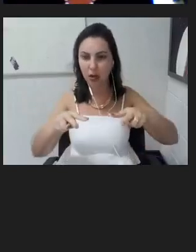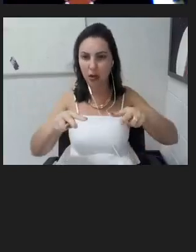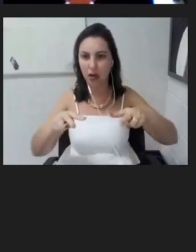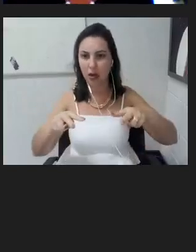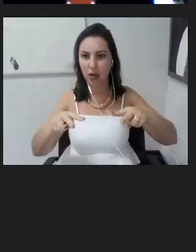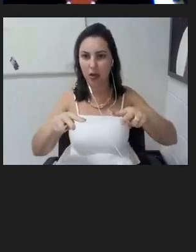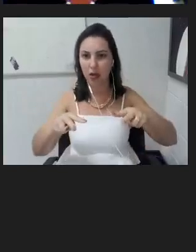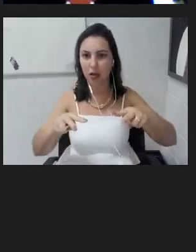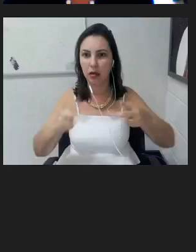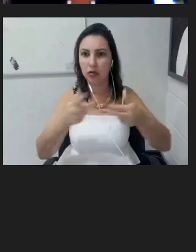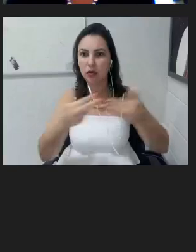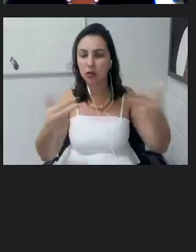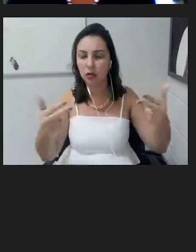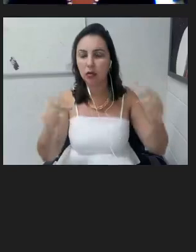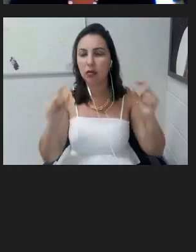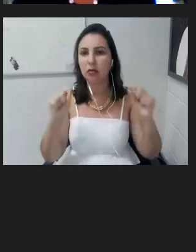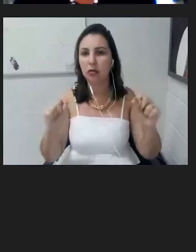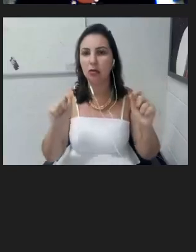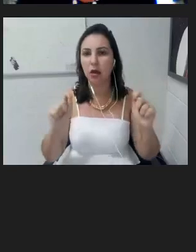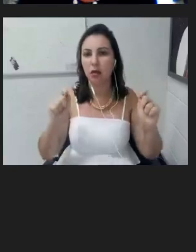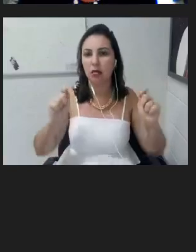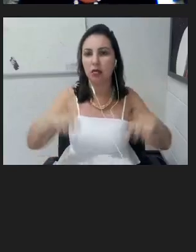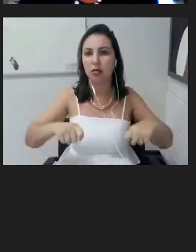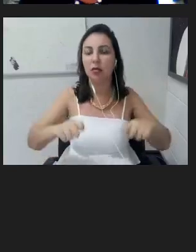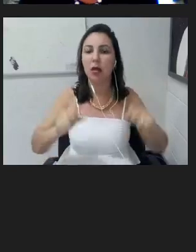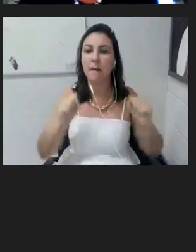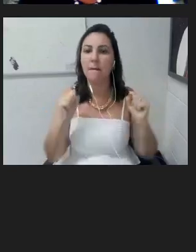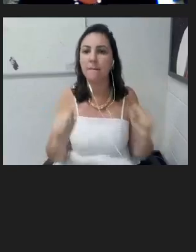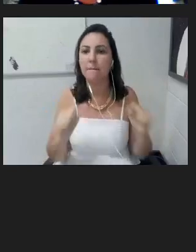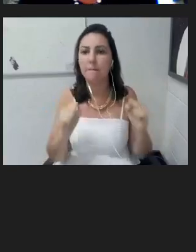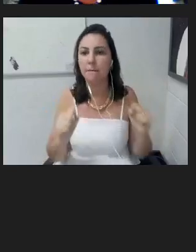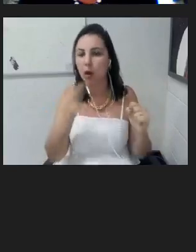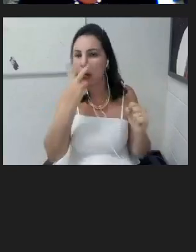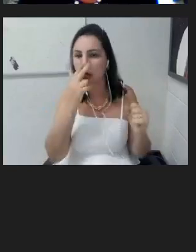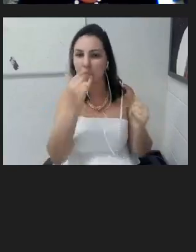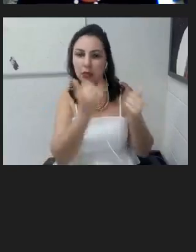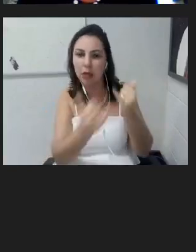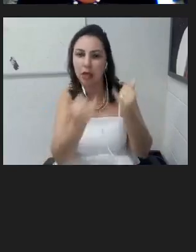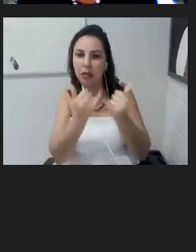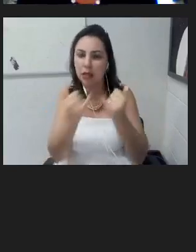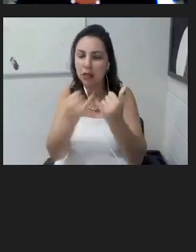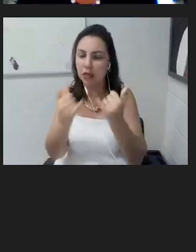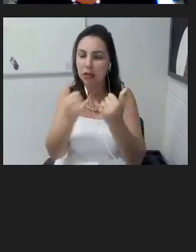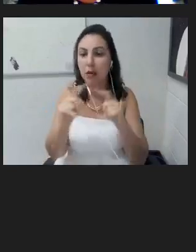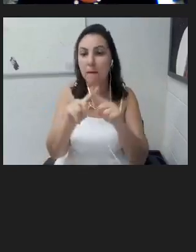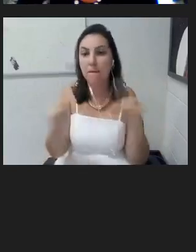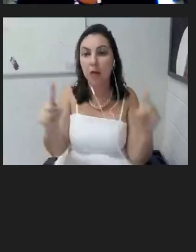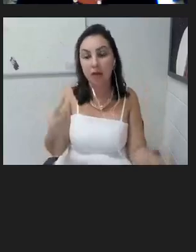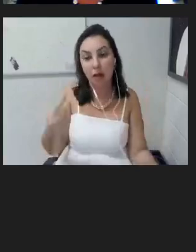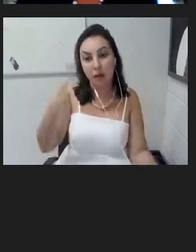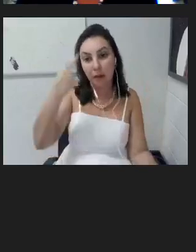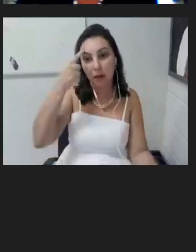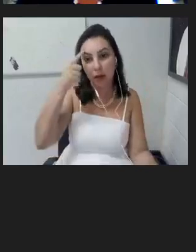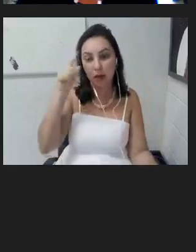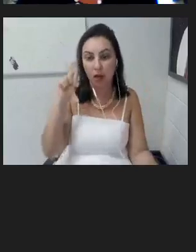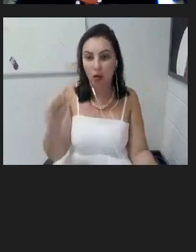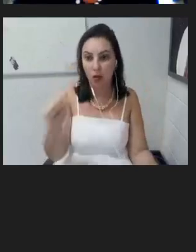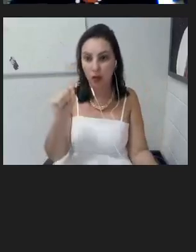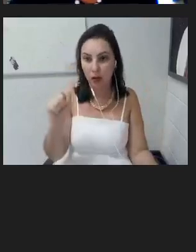na aparência, eu posso achar que eles são muito parecidos. Mas é pensar que os